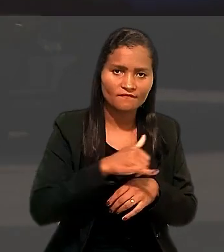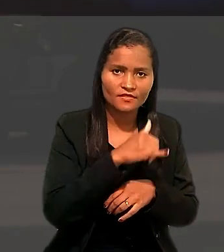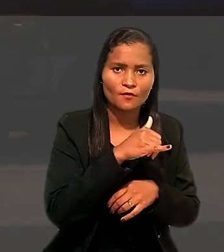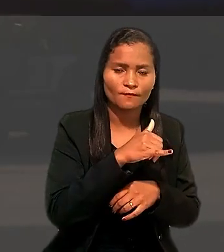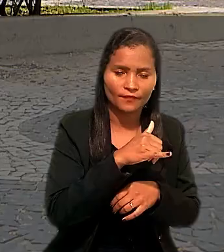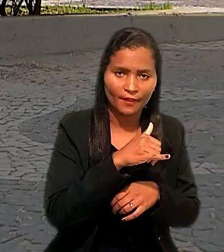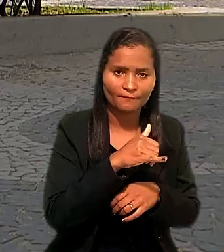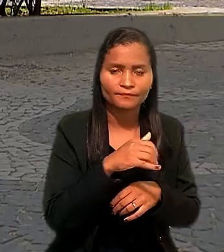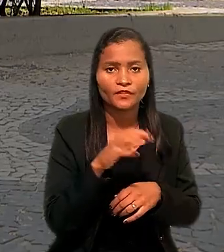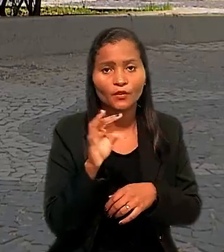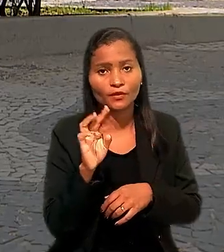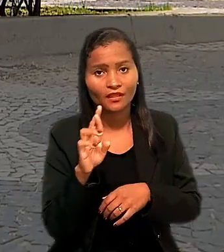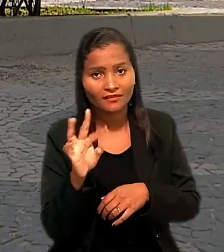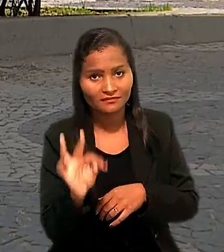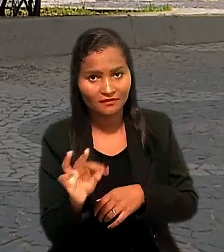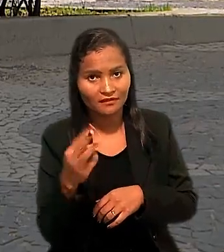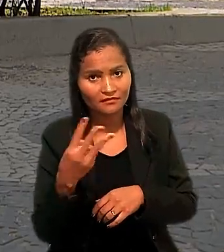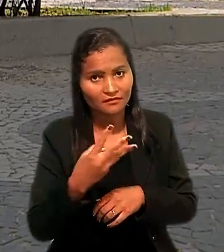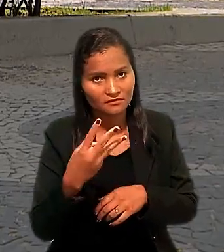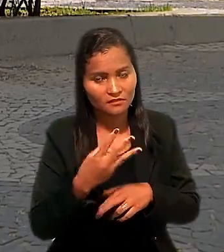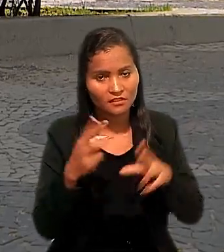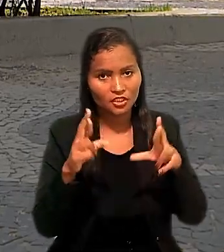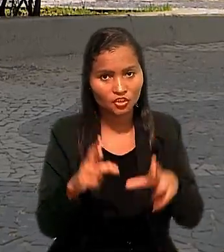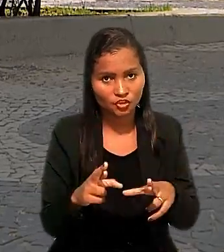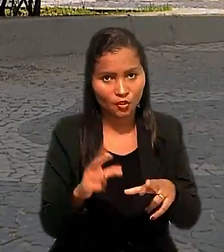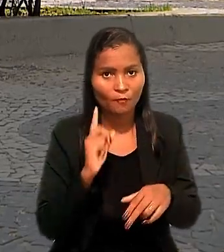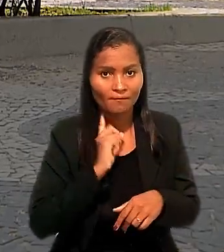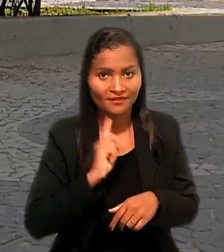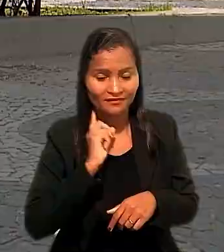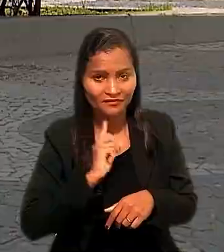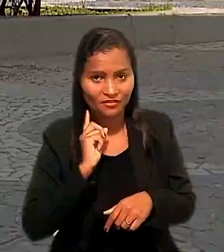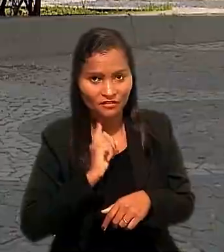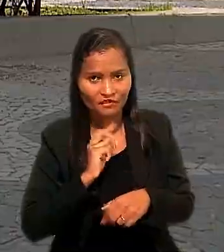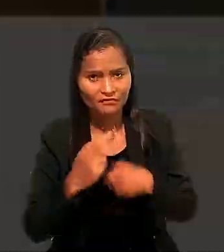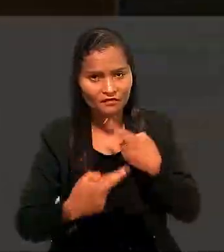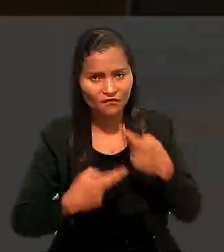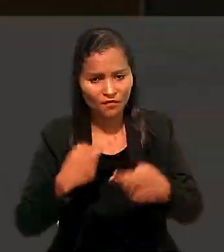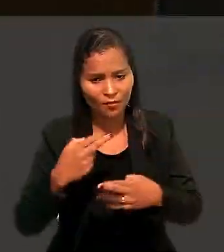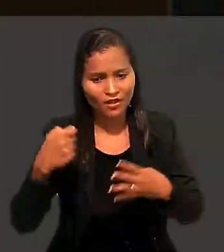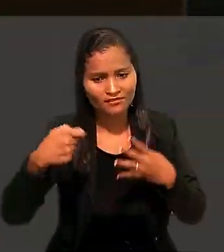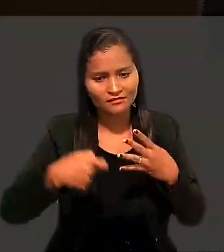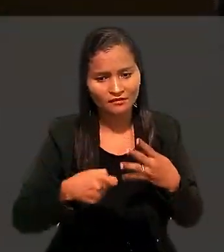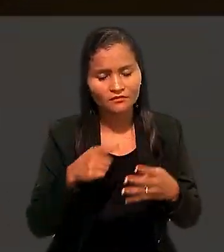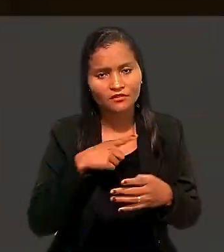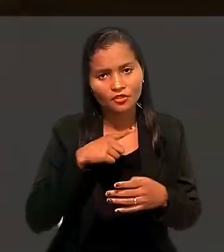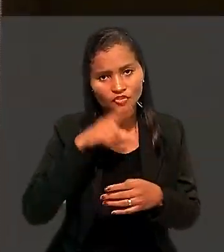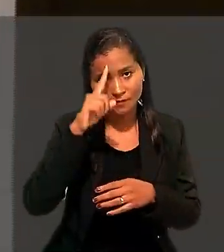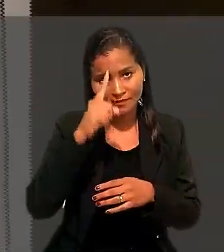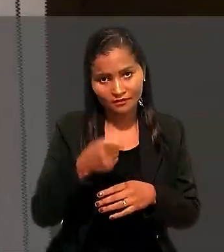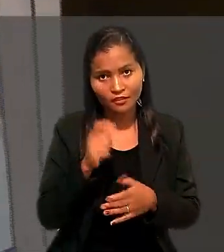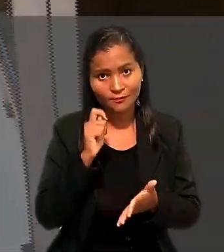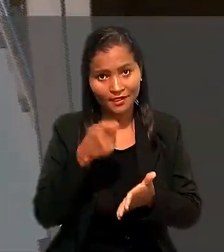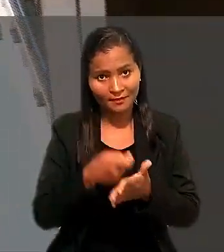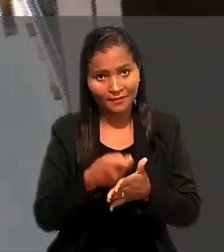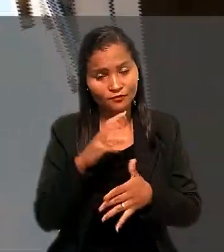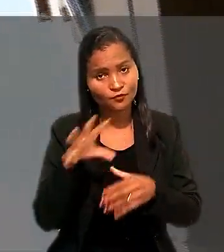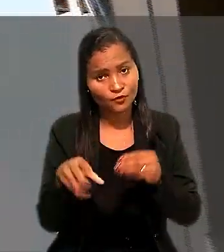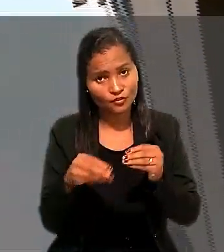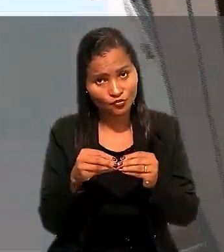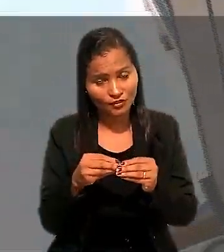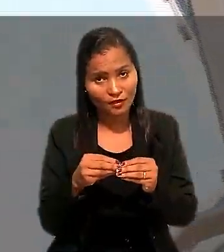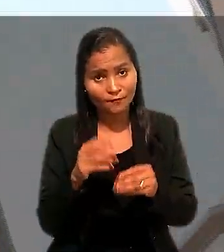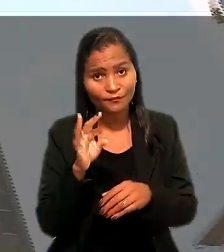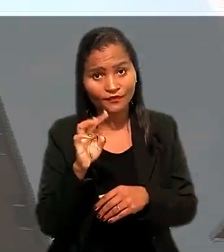aeroporto mineiro. O Tribunal Regional do Trabalho da Terceira Região, em Minas Gerais, reformou a sentença que havia determinado o pagamento